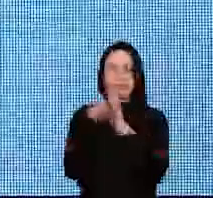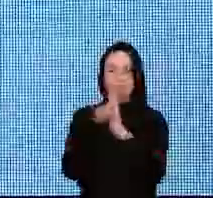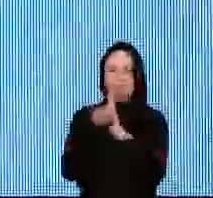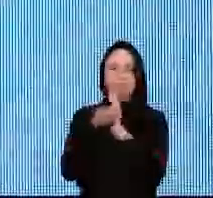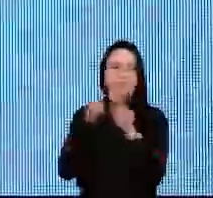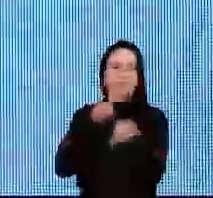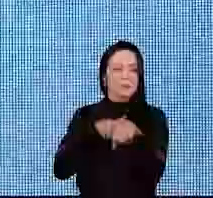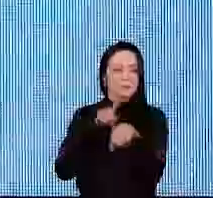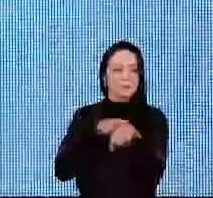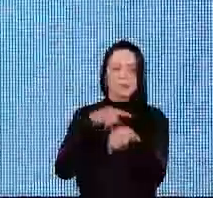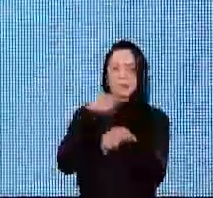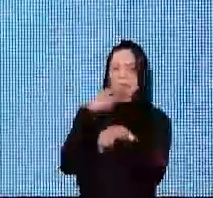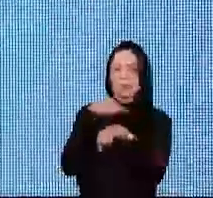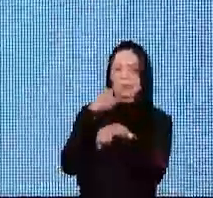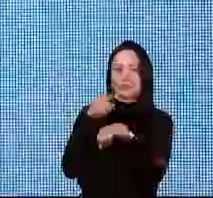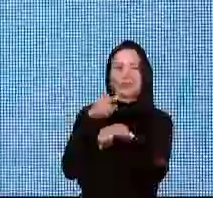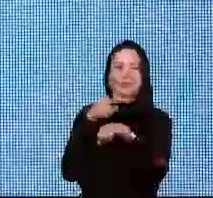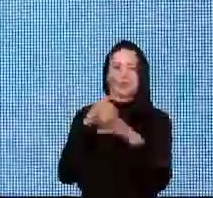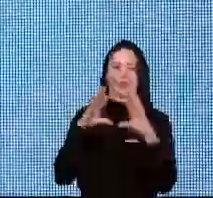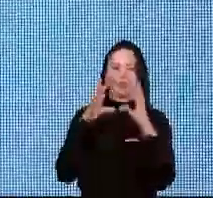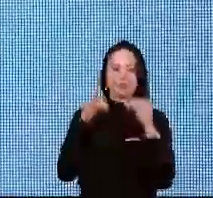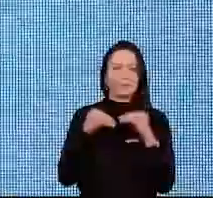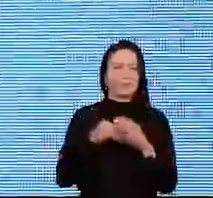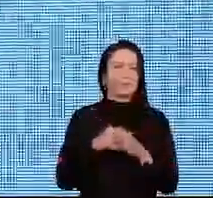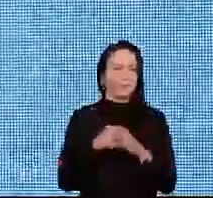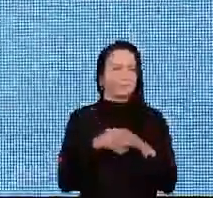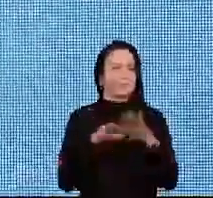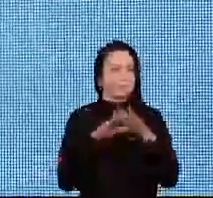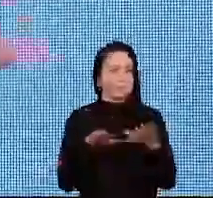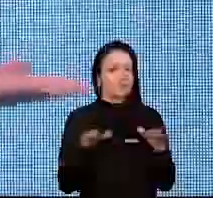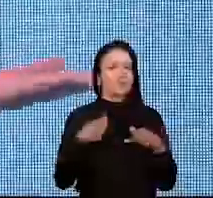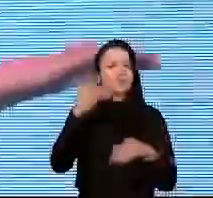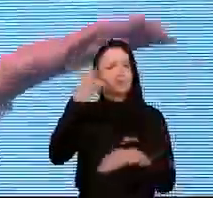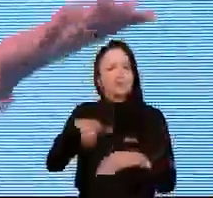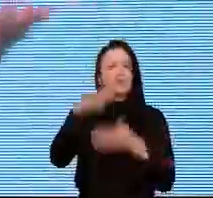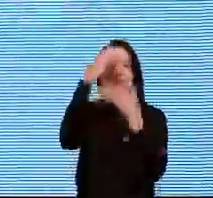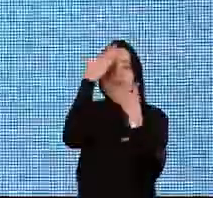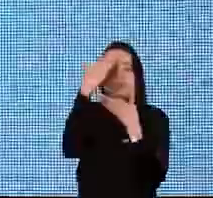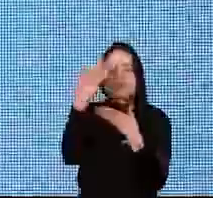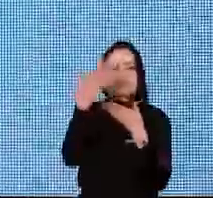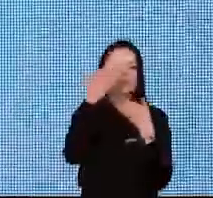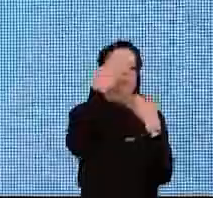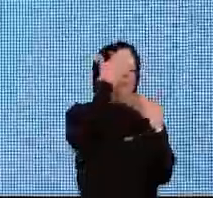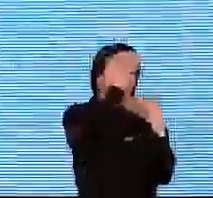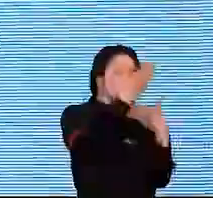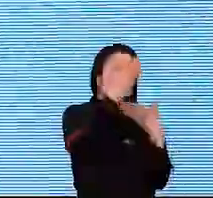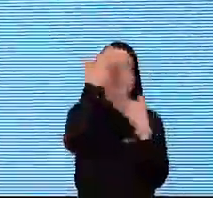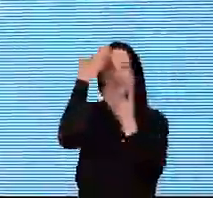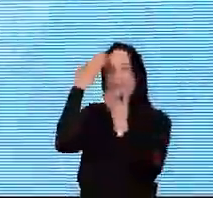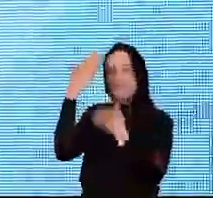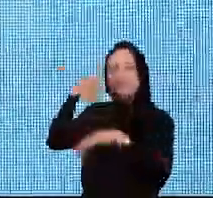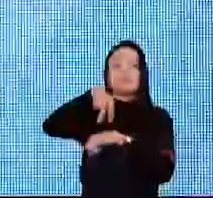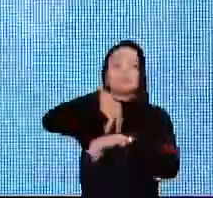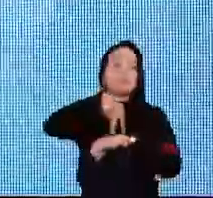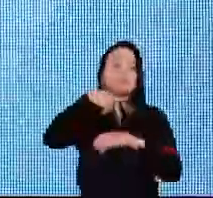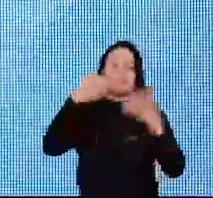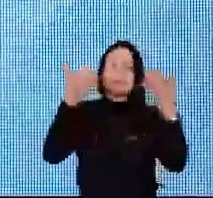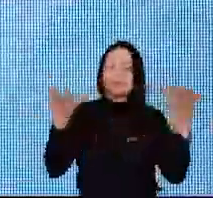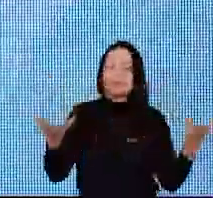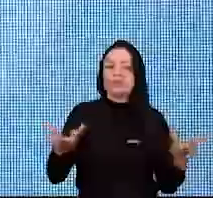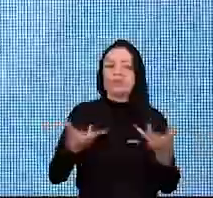gente não tem tempo hábil, né, para fazer todas. Enfim, eu queria mais uma vez agradecer essa palestra